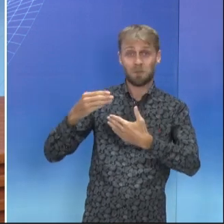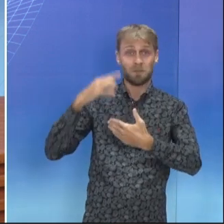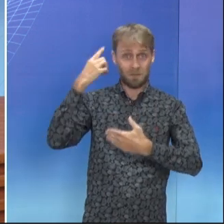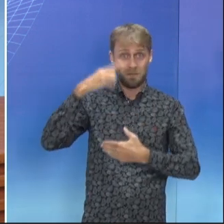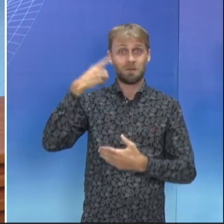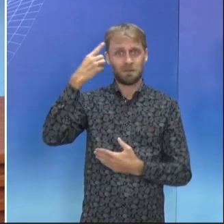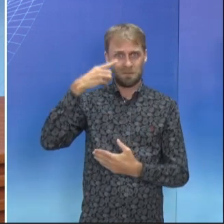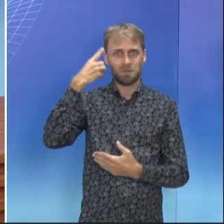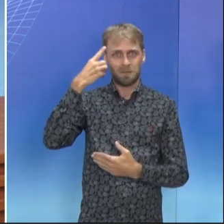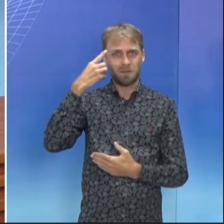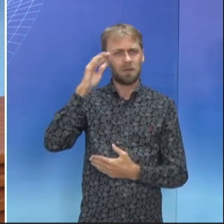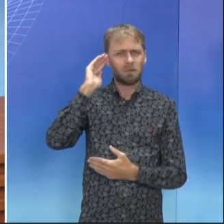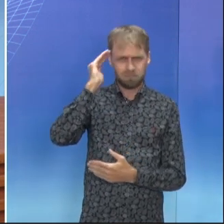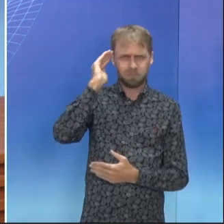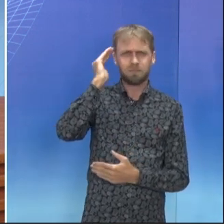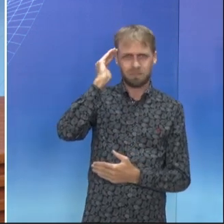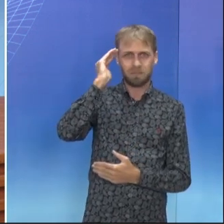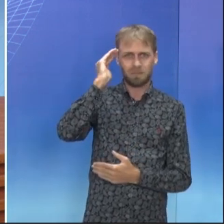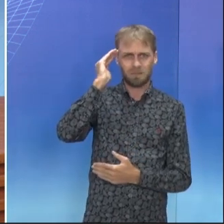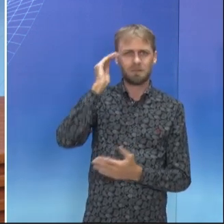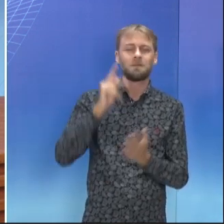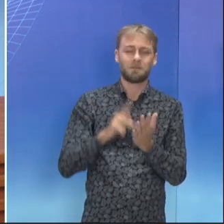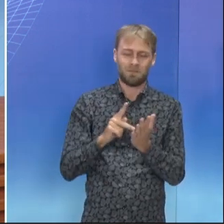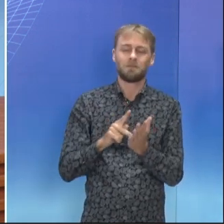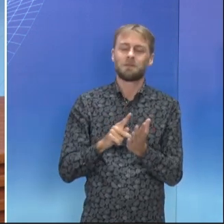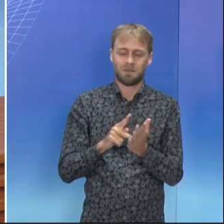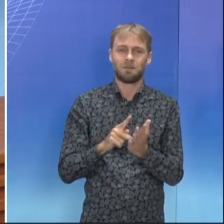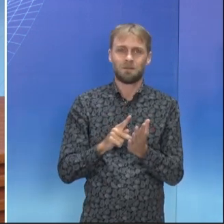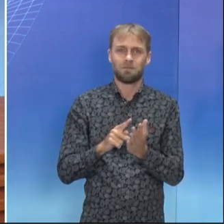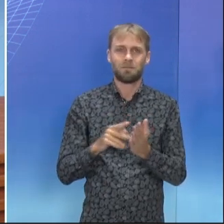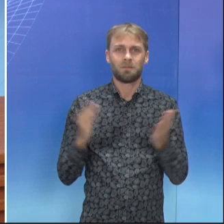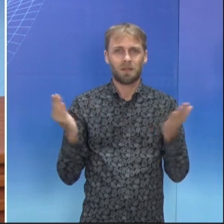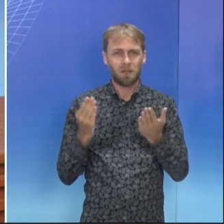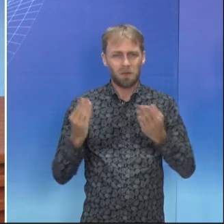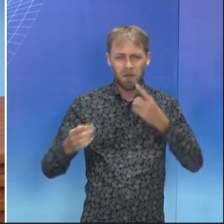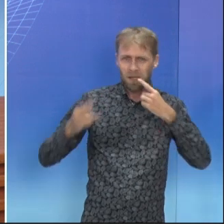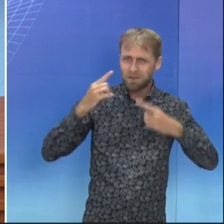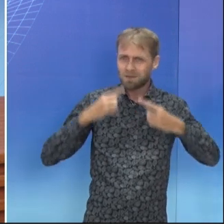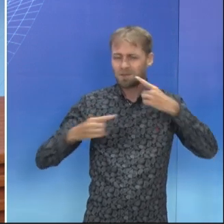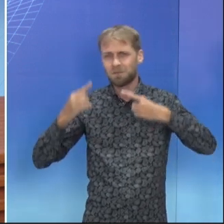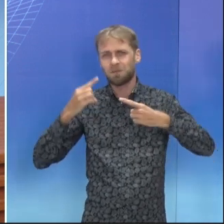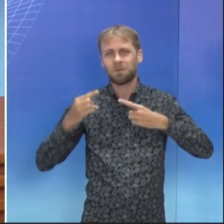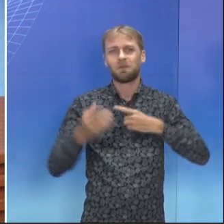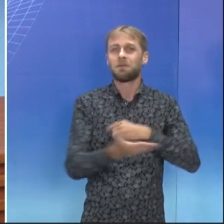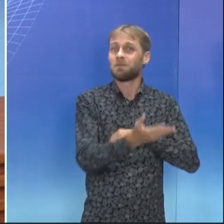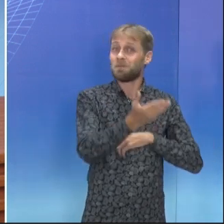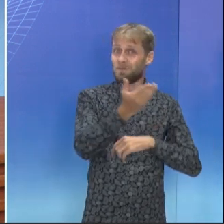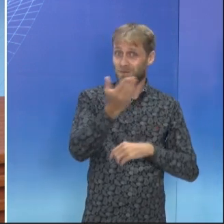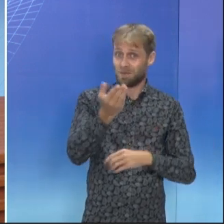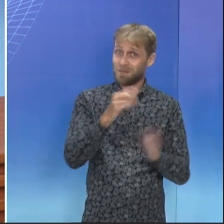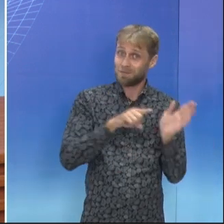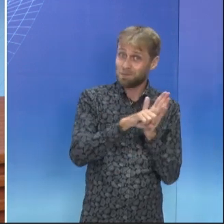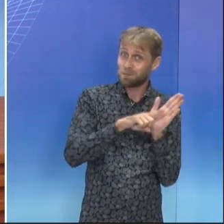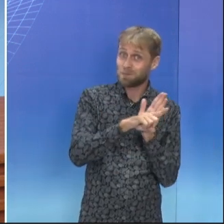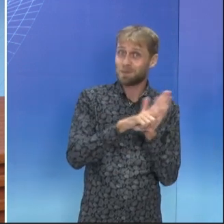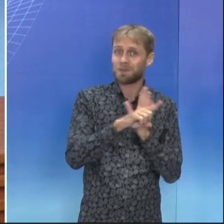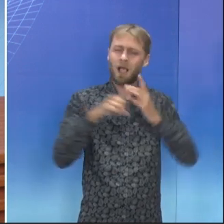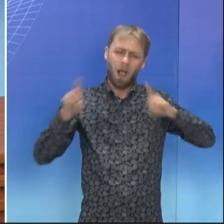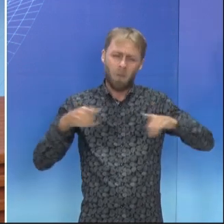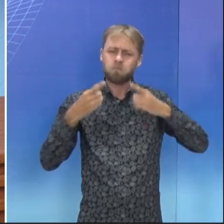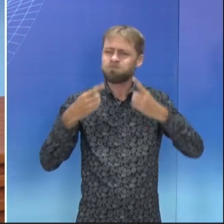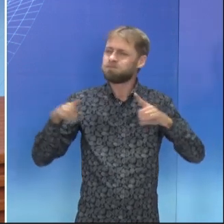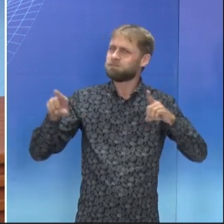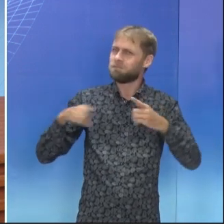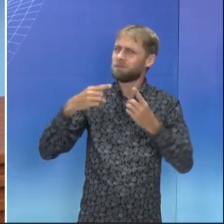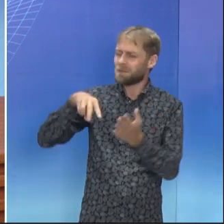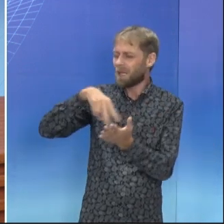espanhol com compreensão? É possível, sim. Agora vamos para o desafio. Eu queria que vocês pesquisassem músicas